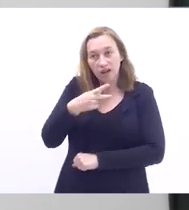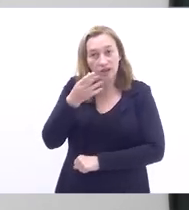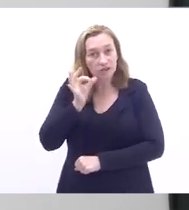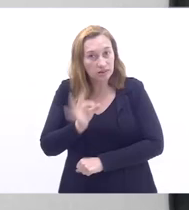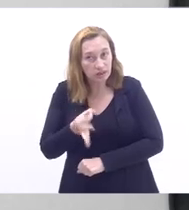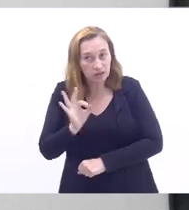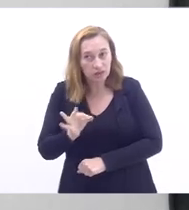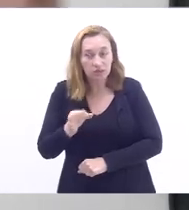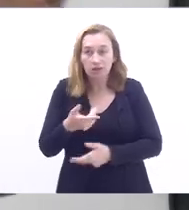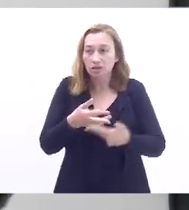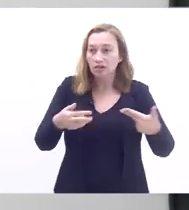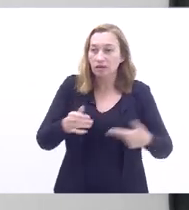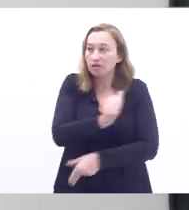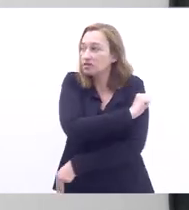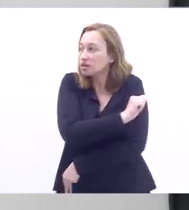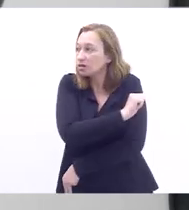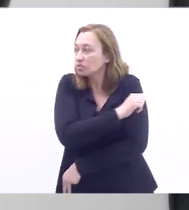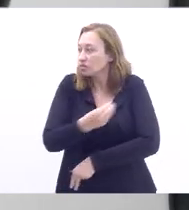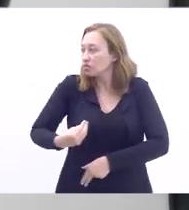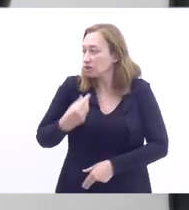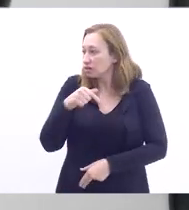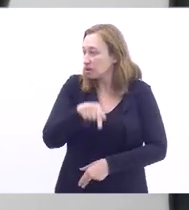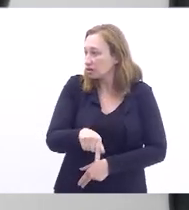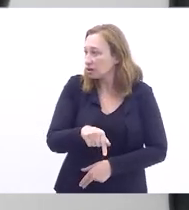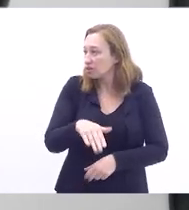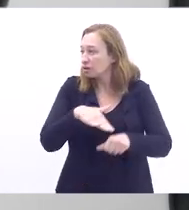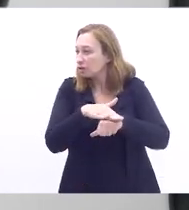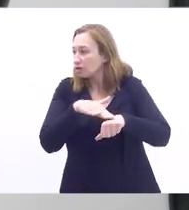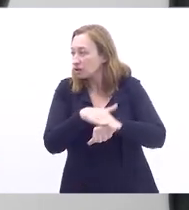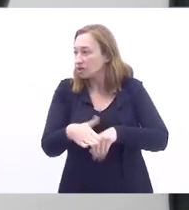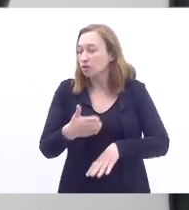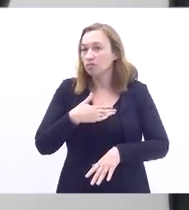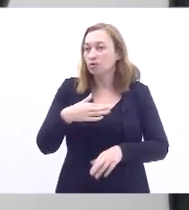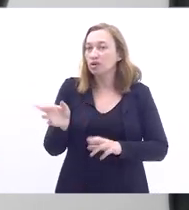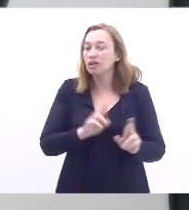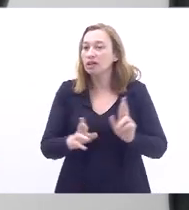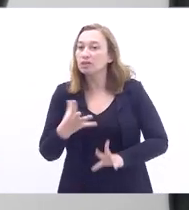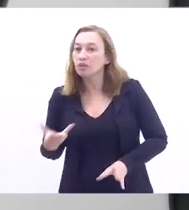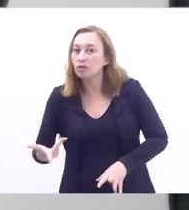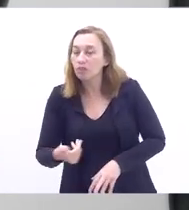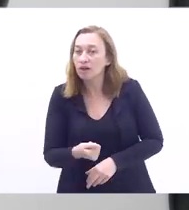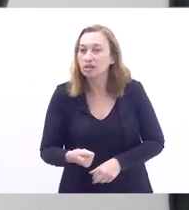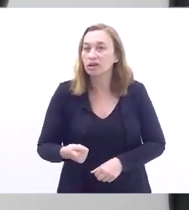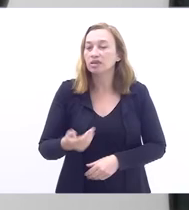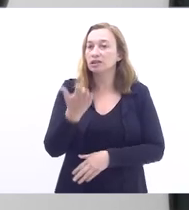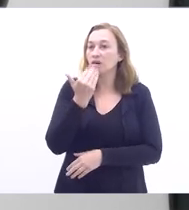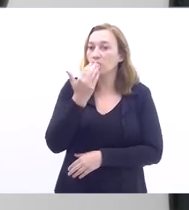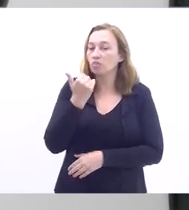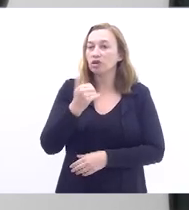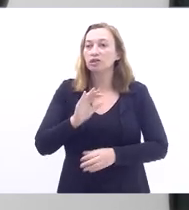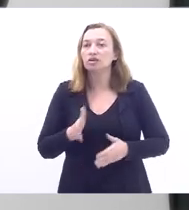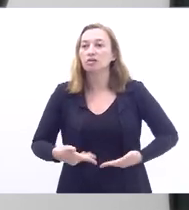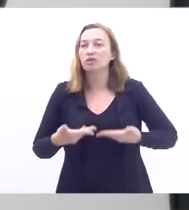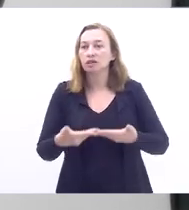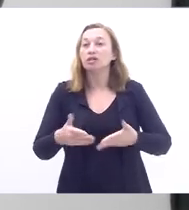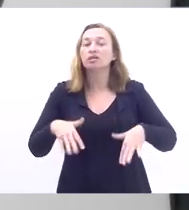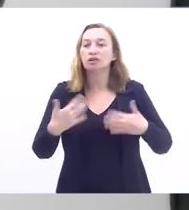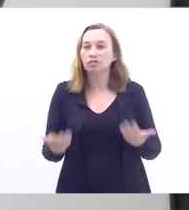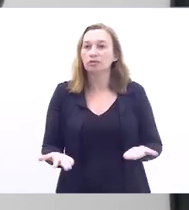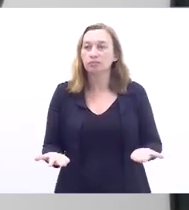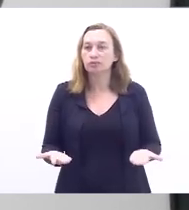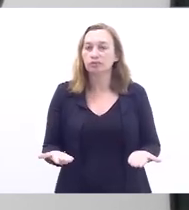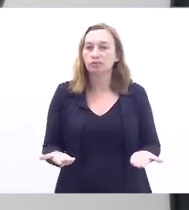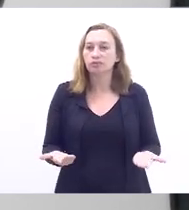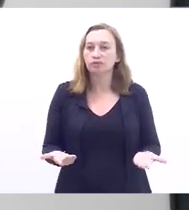e é muitos estudantes que tá almoçando lá tem conversado comigo relação à qualidade da comida que está sendo oferecido então